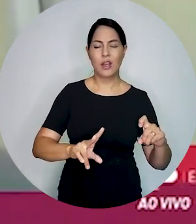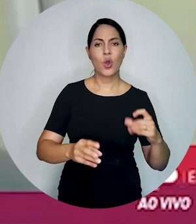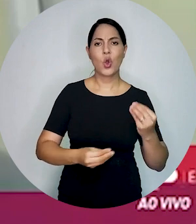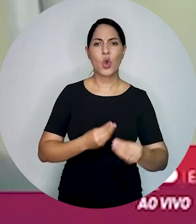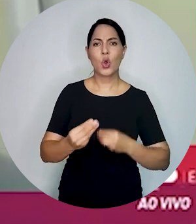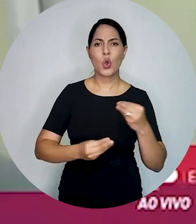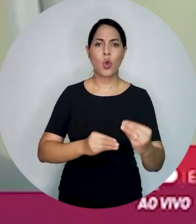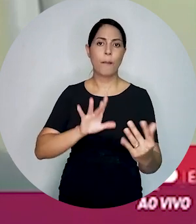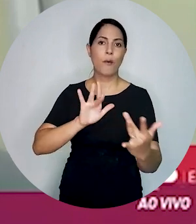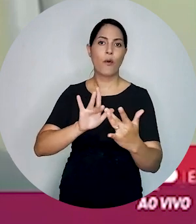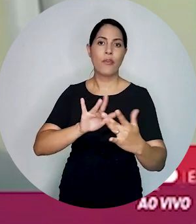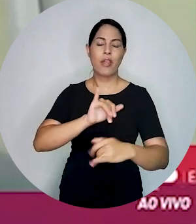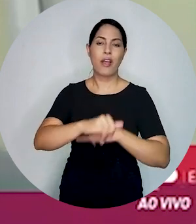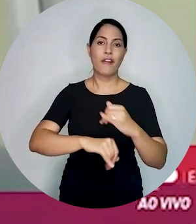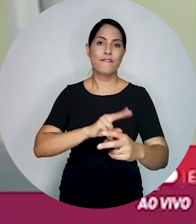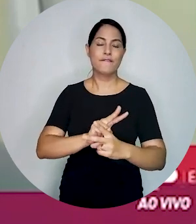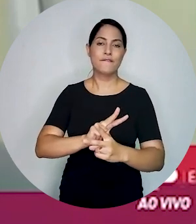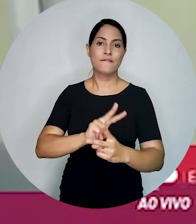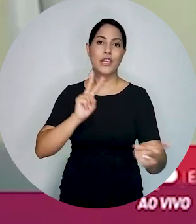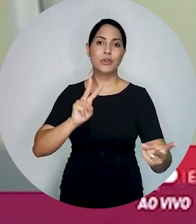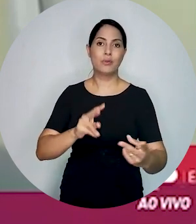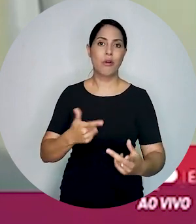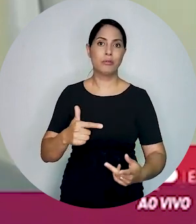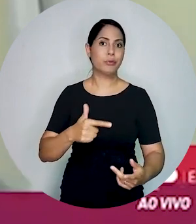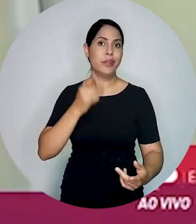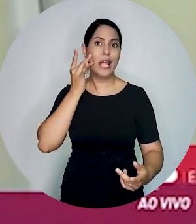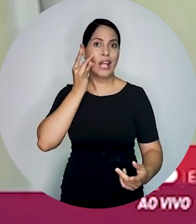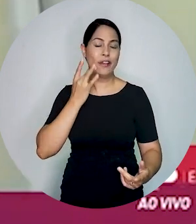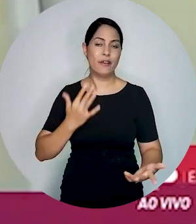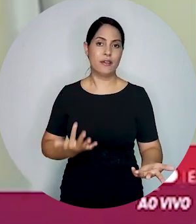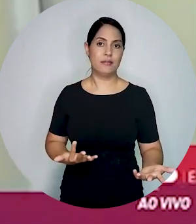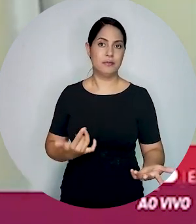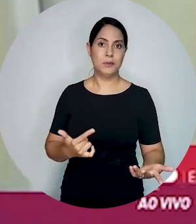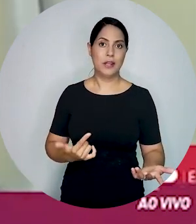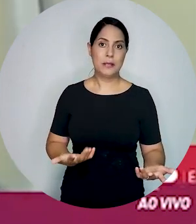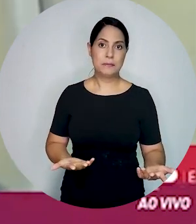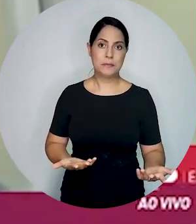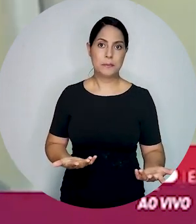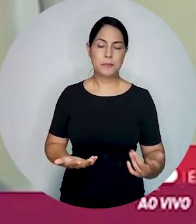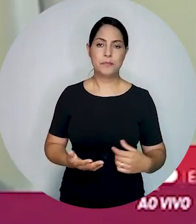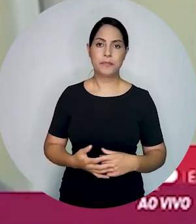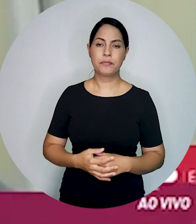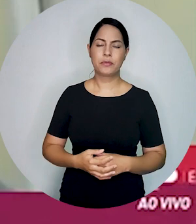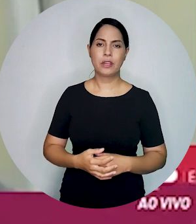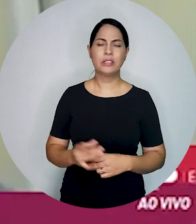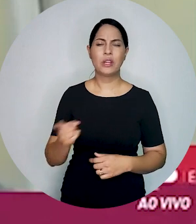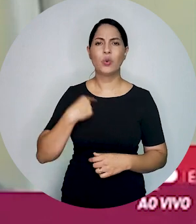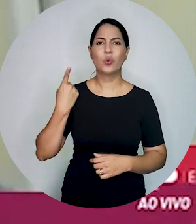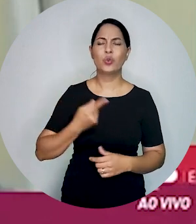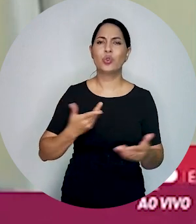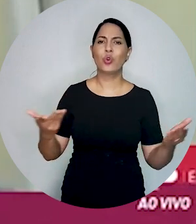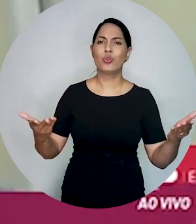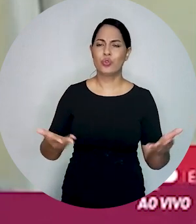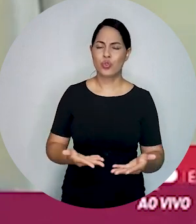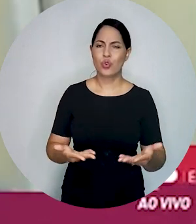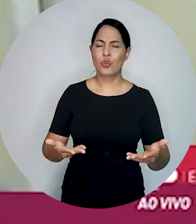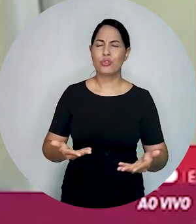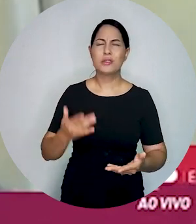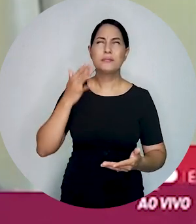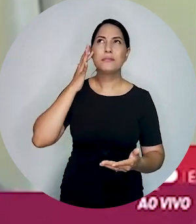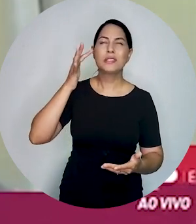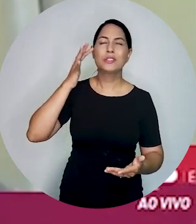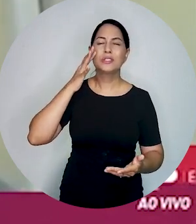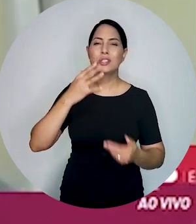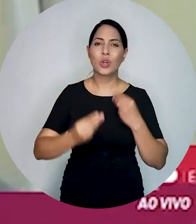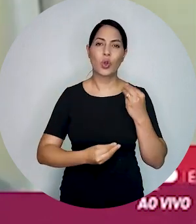estabelecem hoje através do contato físico, Então, transportando esse raciocínio para esse